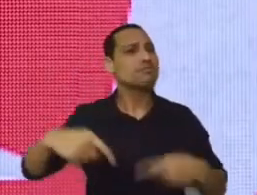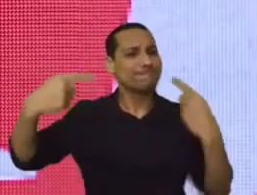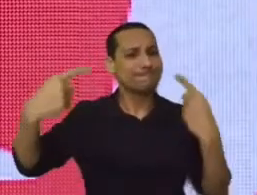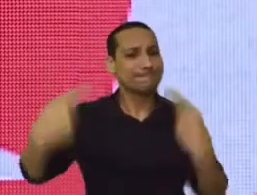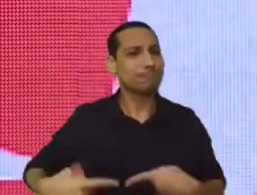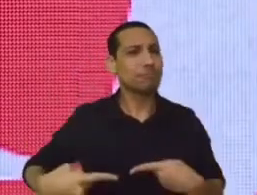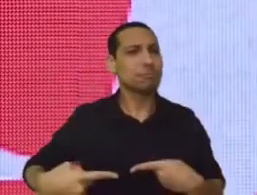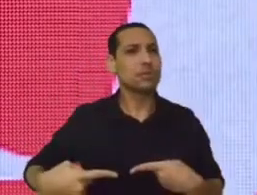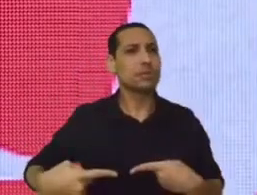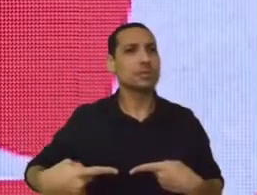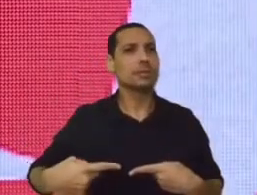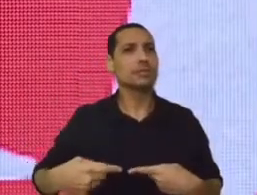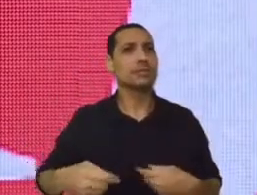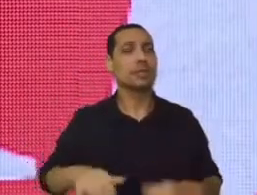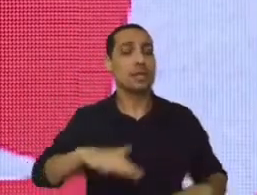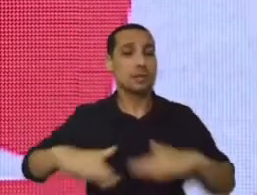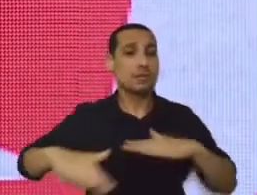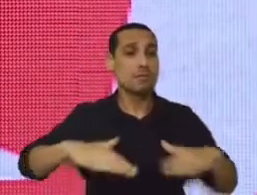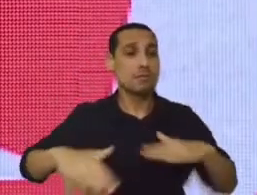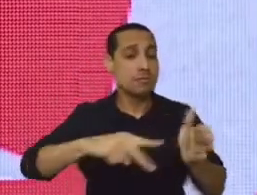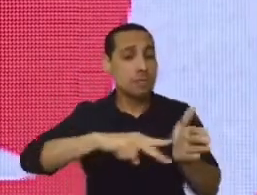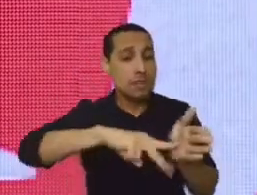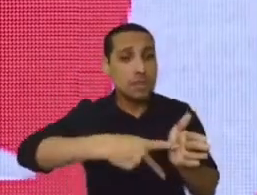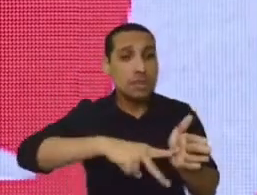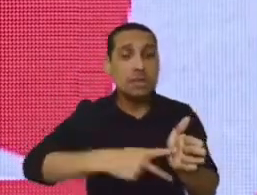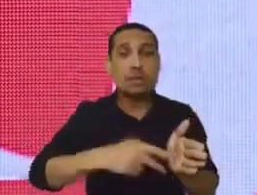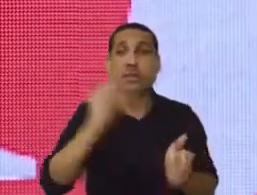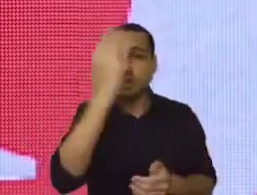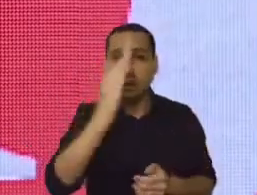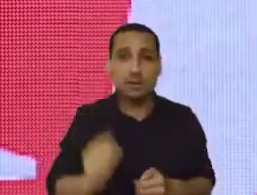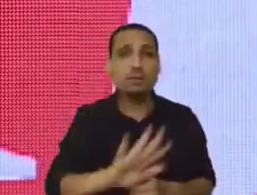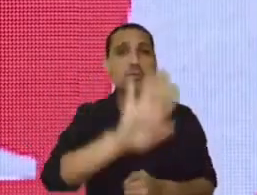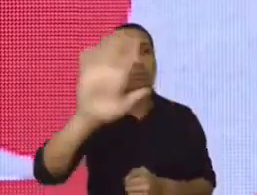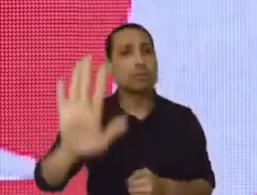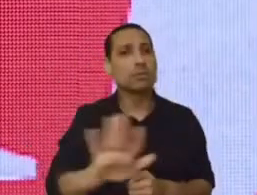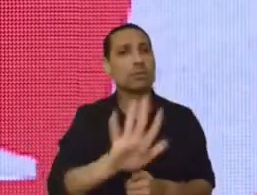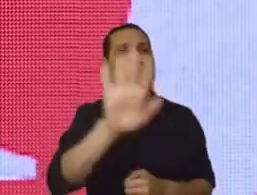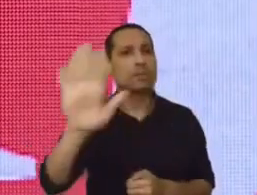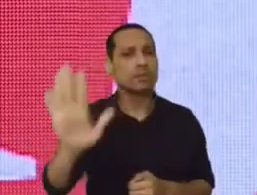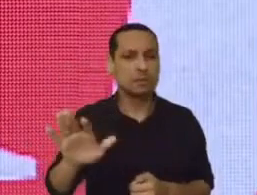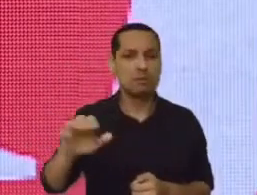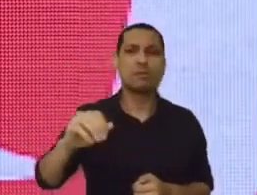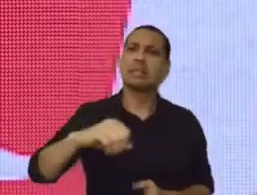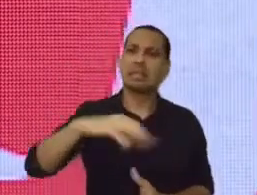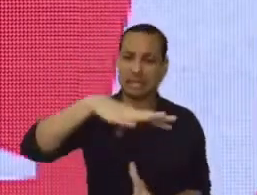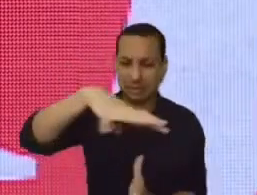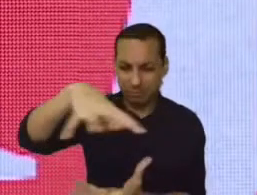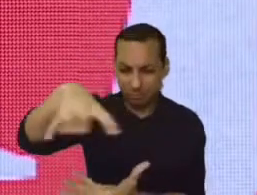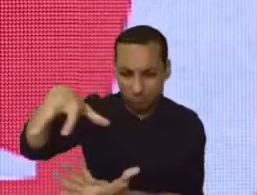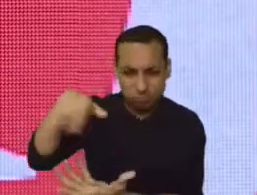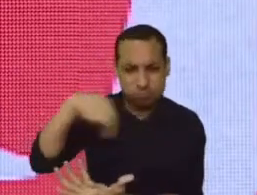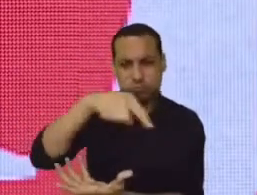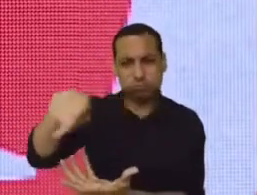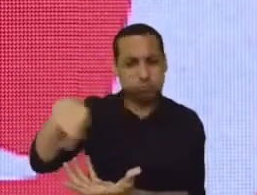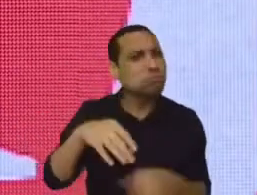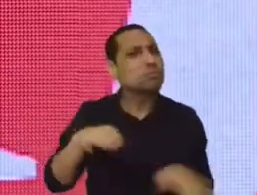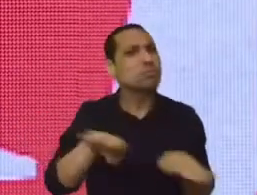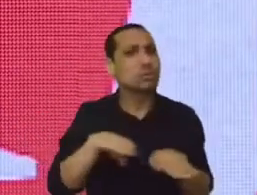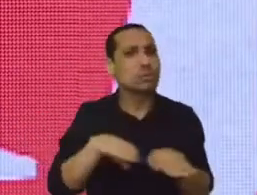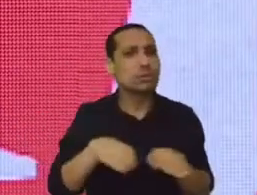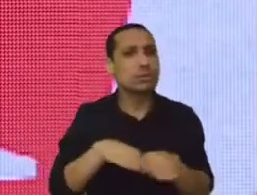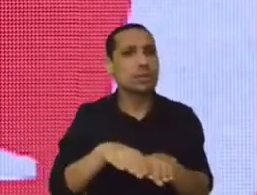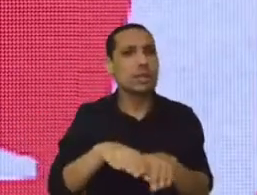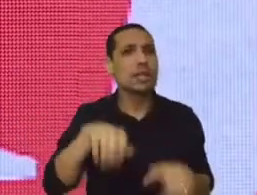só para o movimento sindical brasileiro, mas é um desafio para o movimento sindical no mundo, porque as mudanças que acontecem no Brasil acontecem no mundo